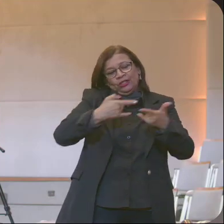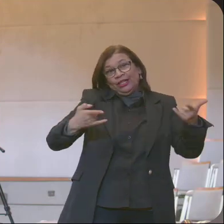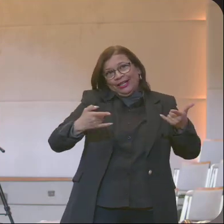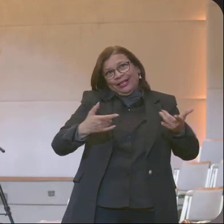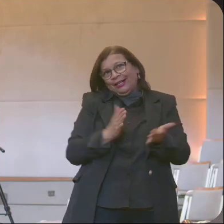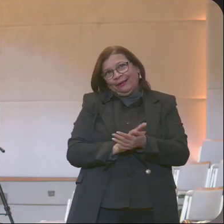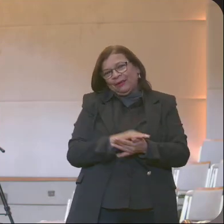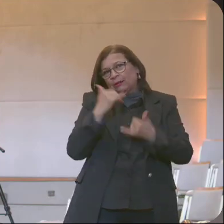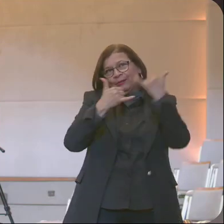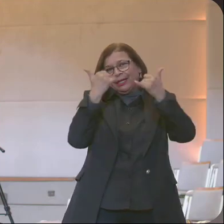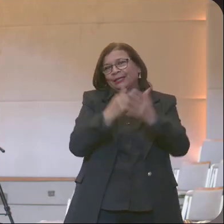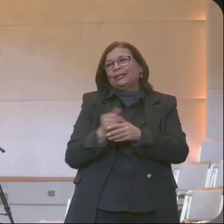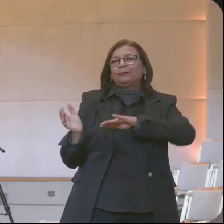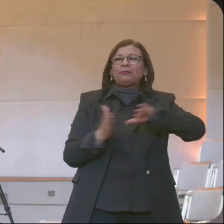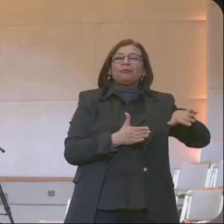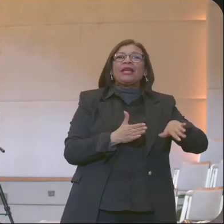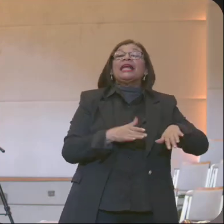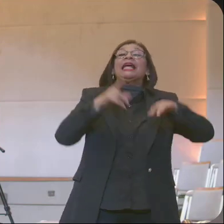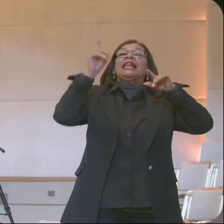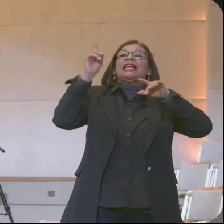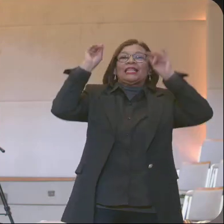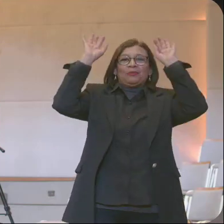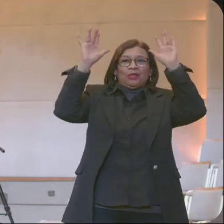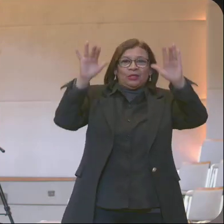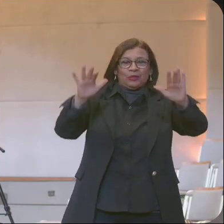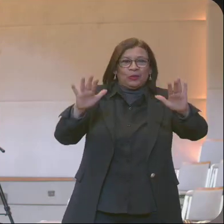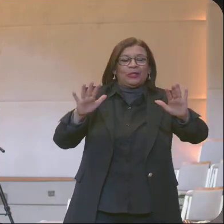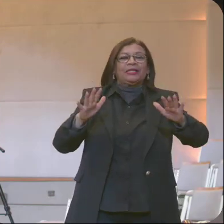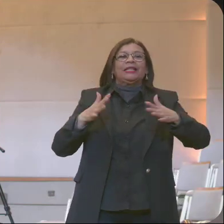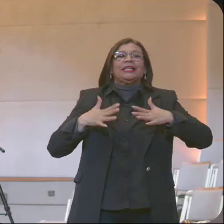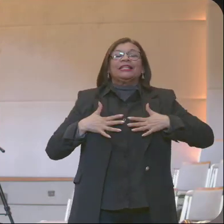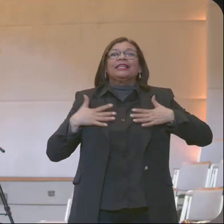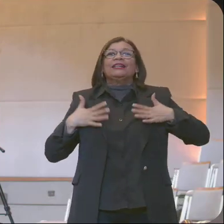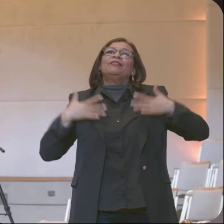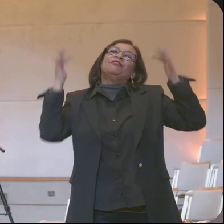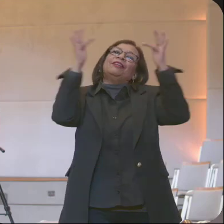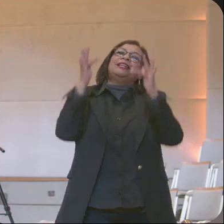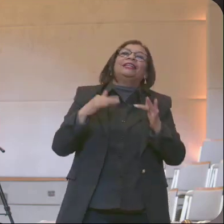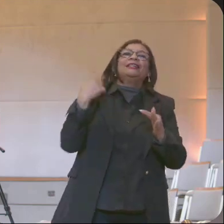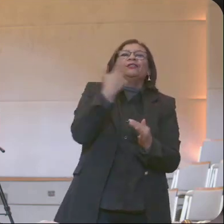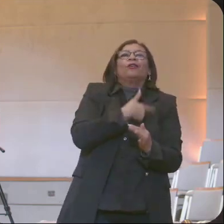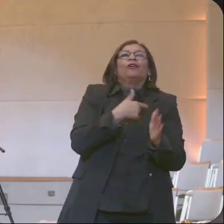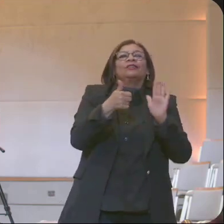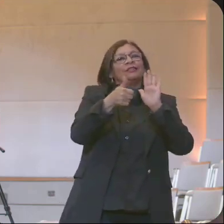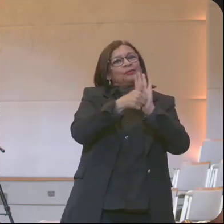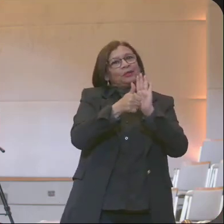abençoe. Sintam-se muito à vontade aqui em nossa igreja nesta noite, tá bom?